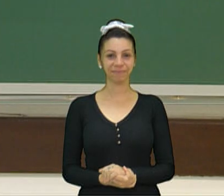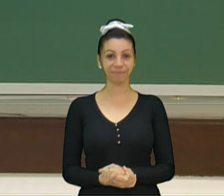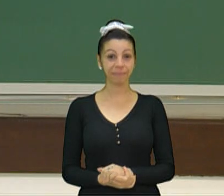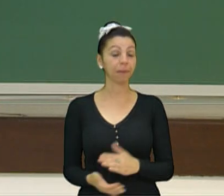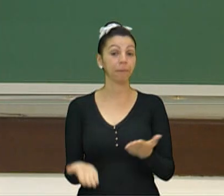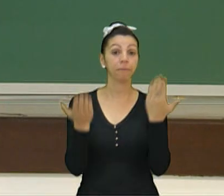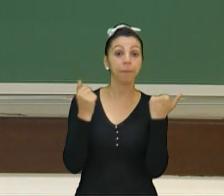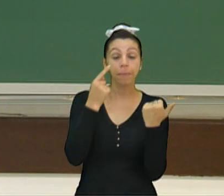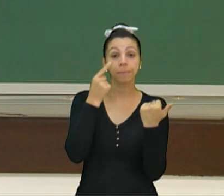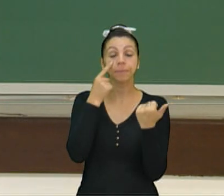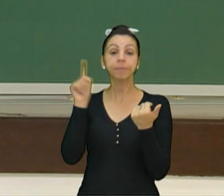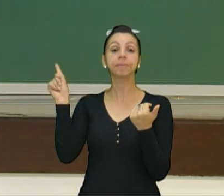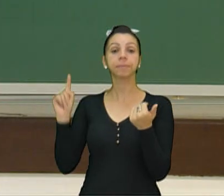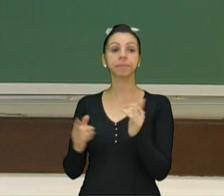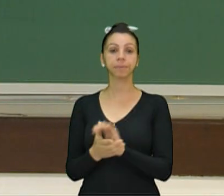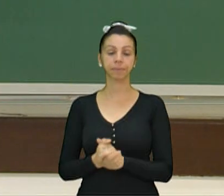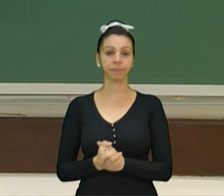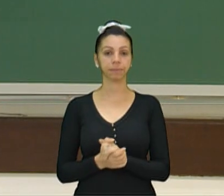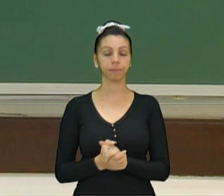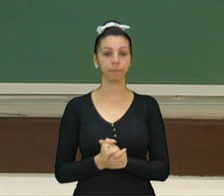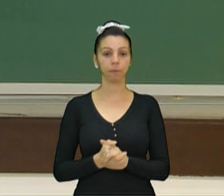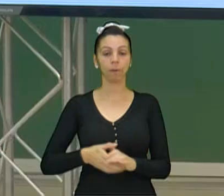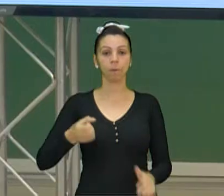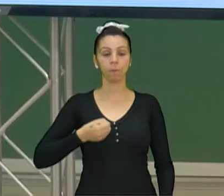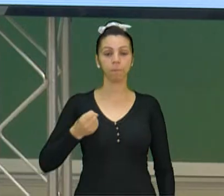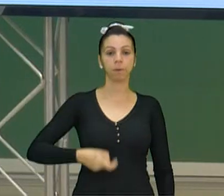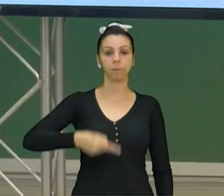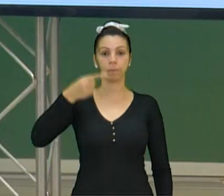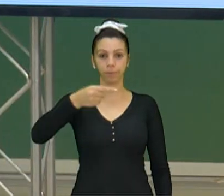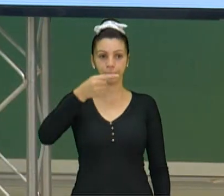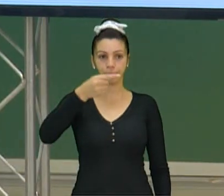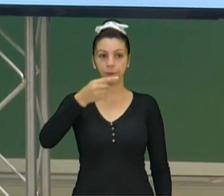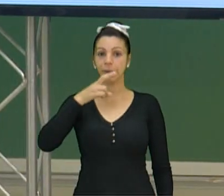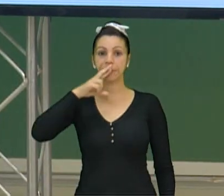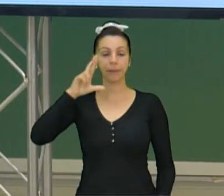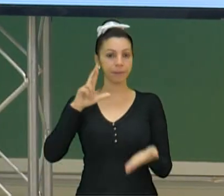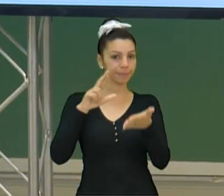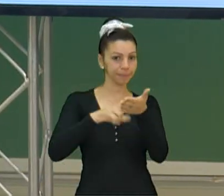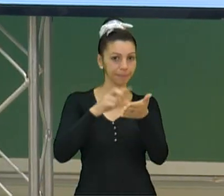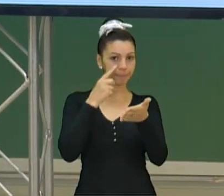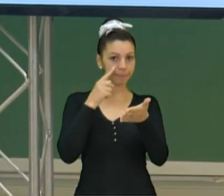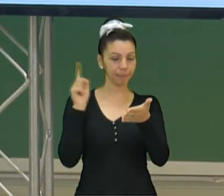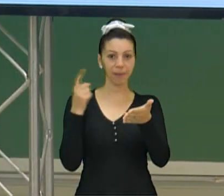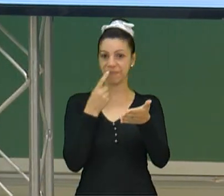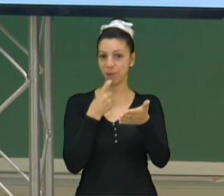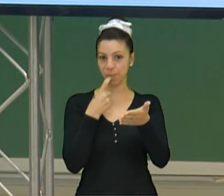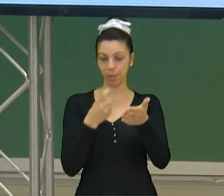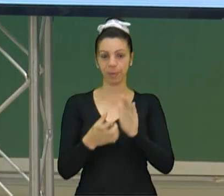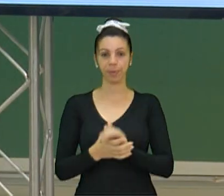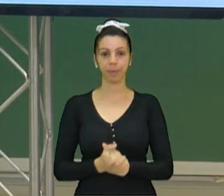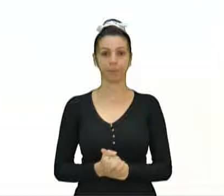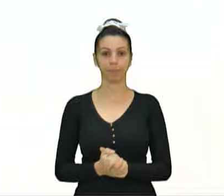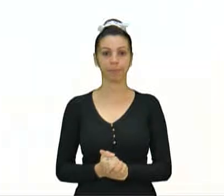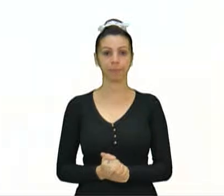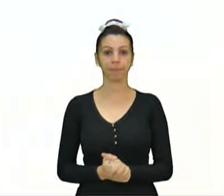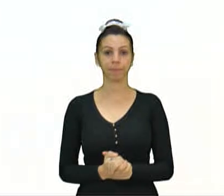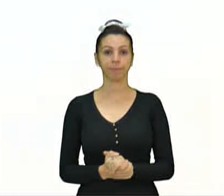Então vamos ver aqui, ó. Number 1, a resposta é essa daqui, olha. The one in Sydney was